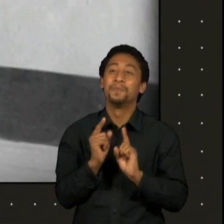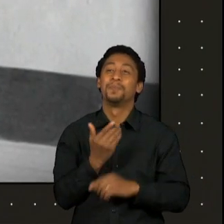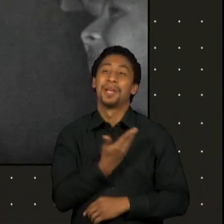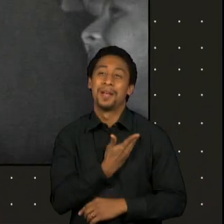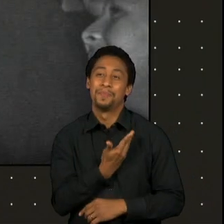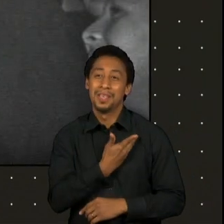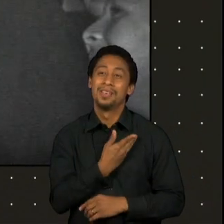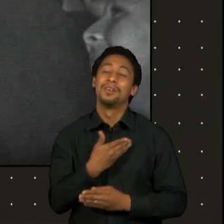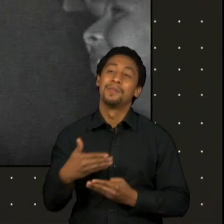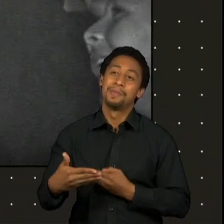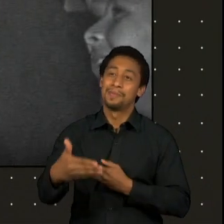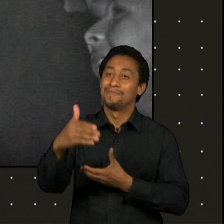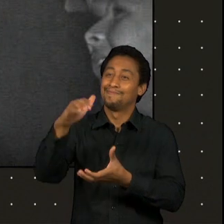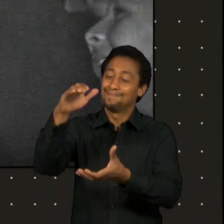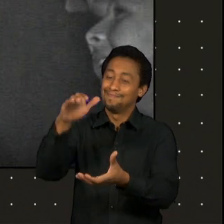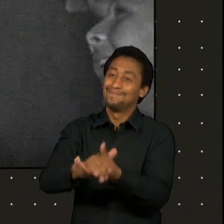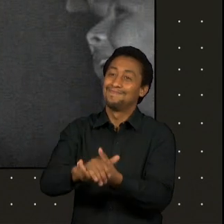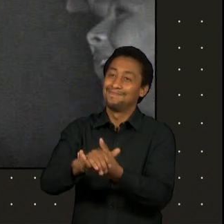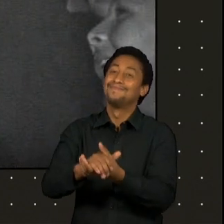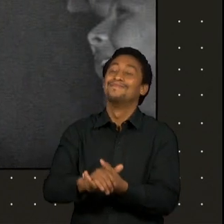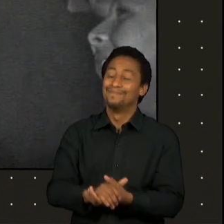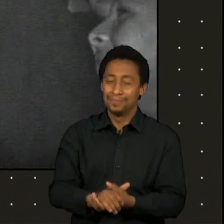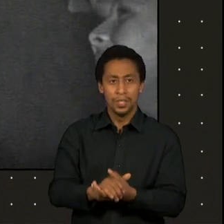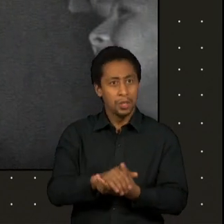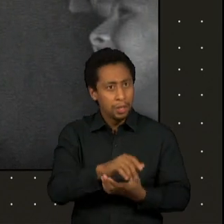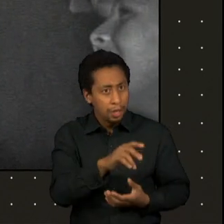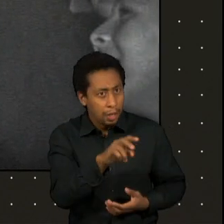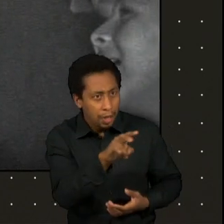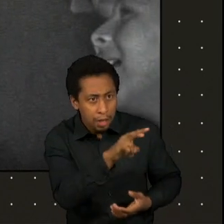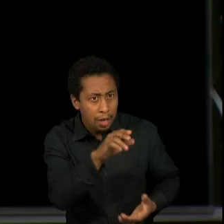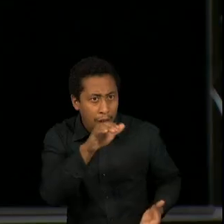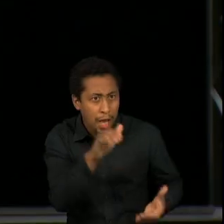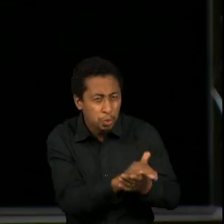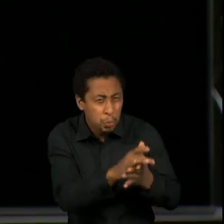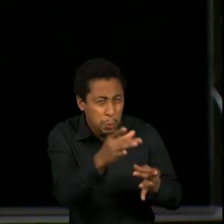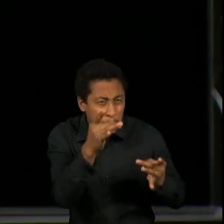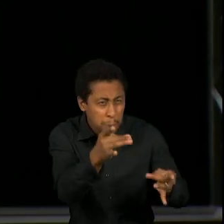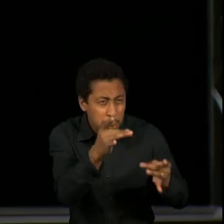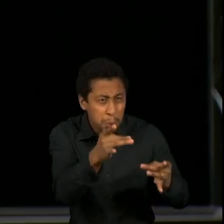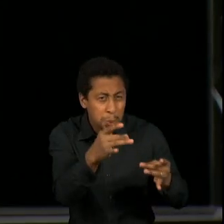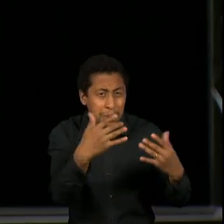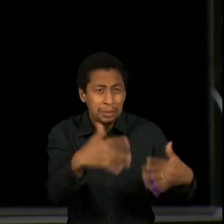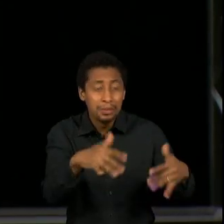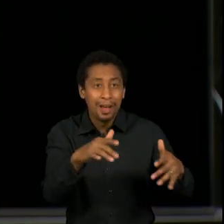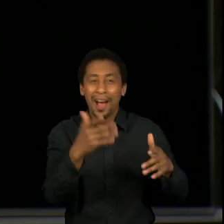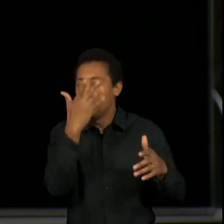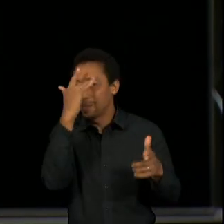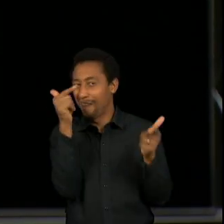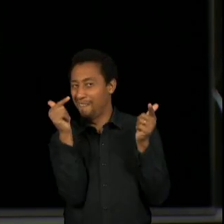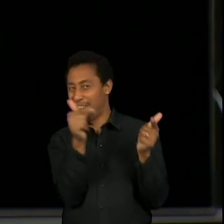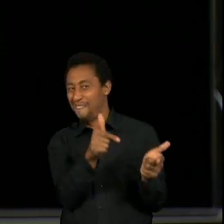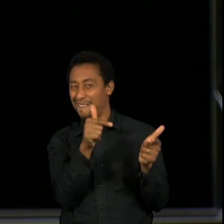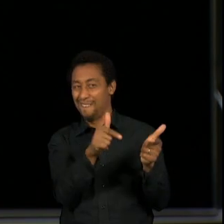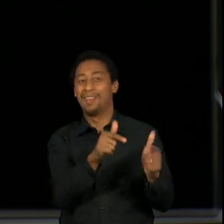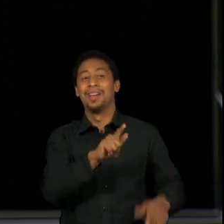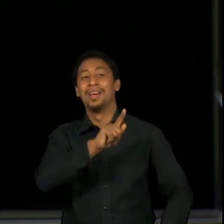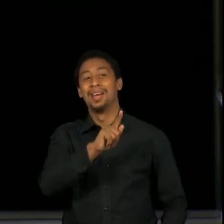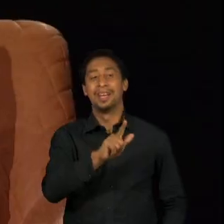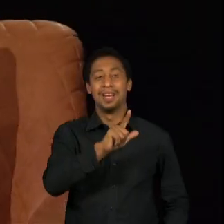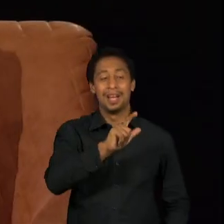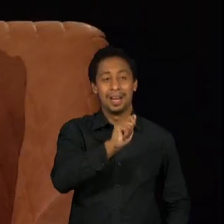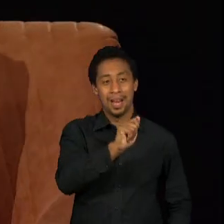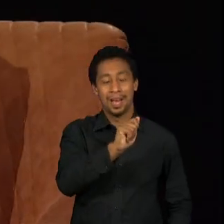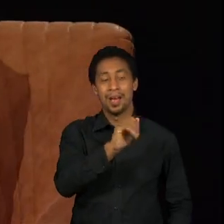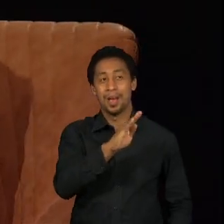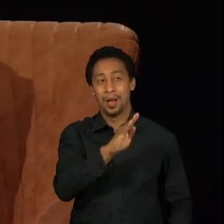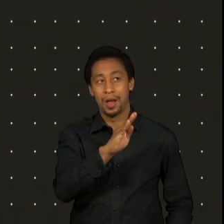um casamento, né? Com vocês uma ficaram filha. inseparáveis, né? Tanto que o pessoal chamava vocês de Glaubelena, né?